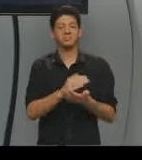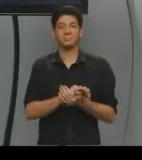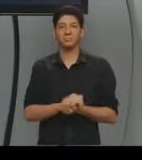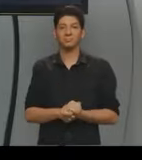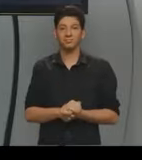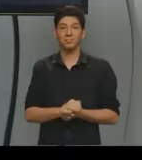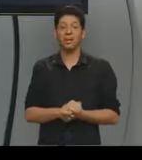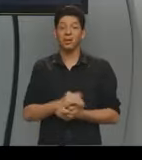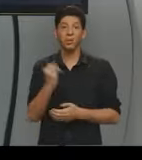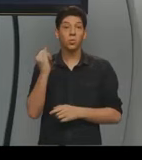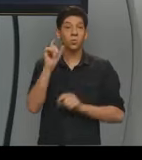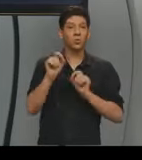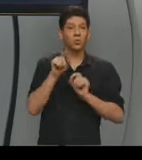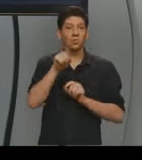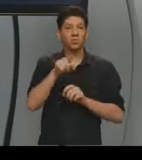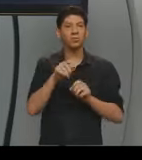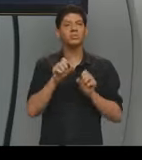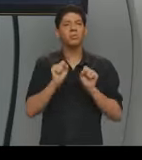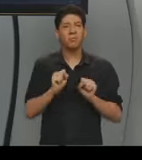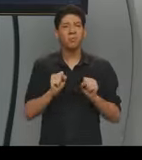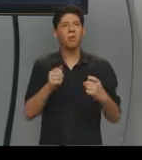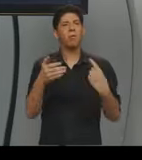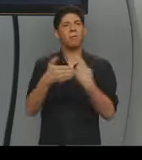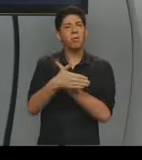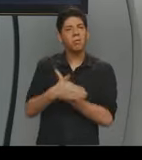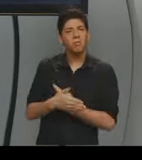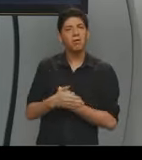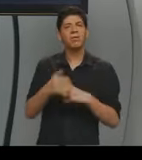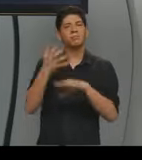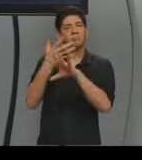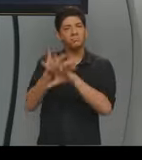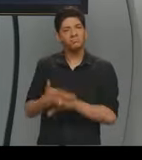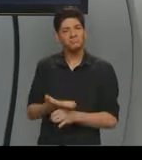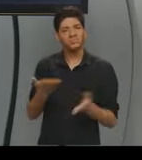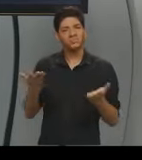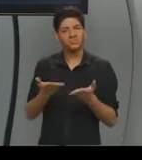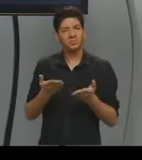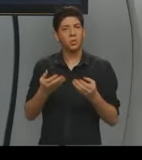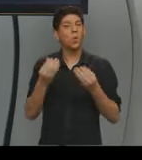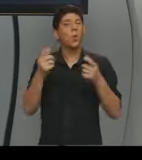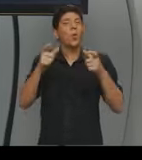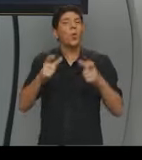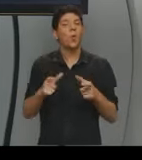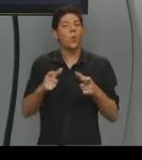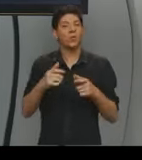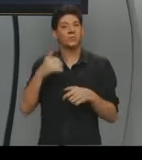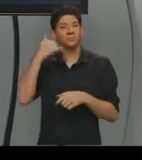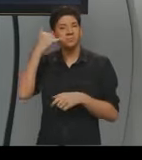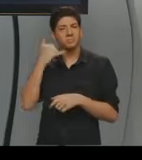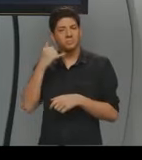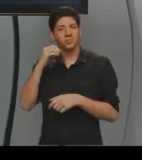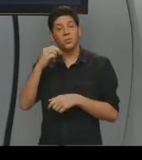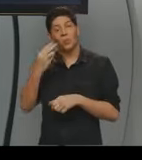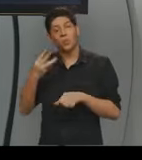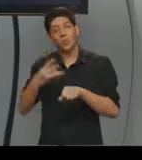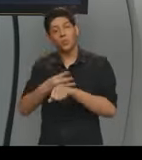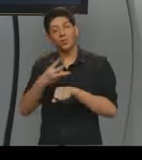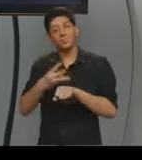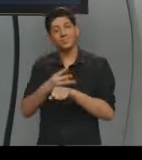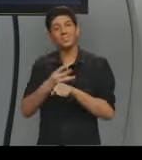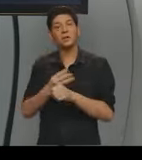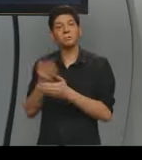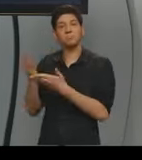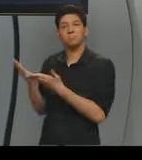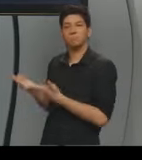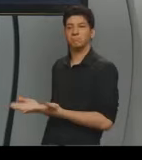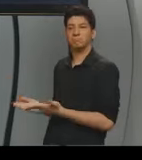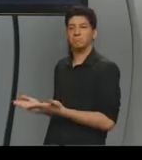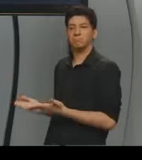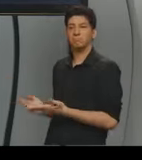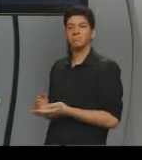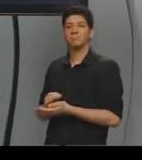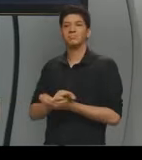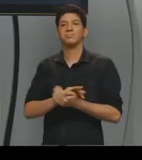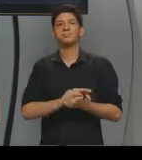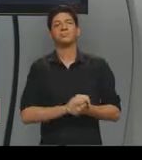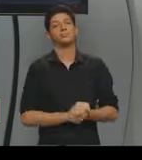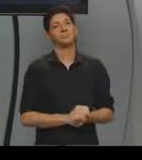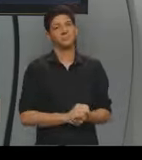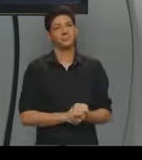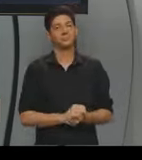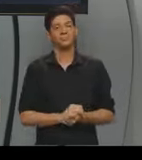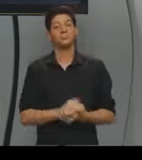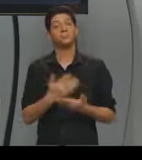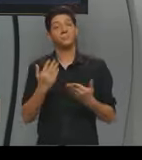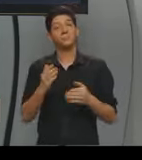você também pode fazer sua pergunta sobre as aulas de hoje, pelos nossos canais de comunicação que estão aparecendo na sua tela. Enquanto